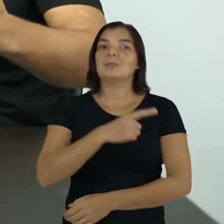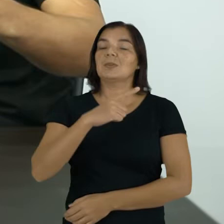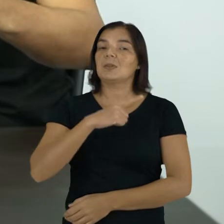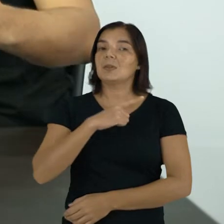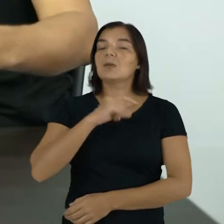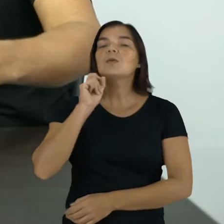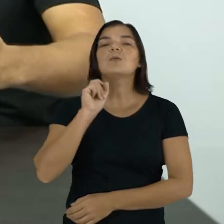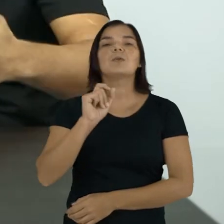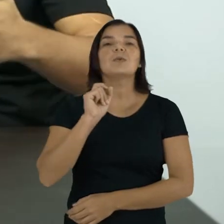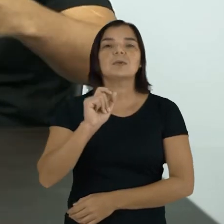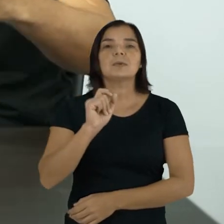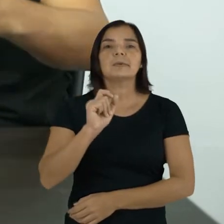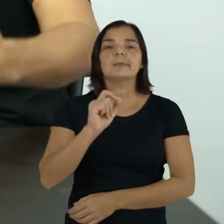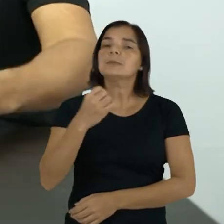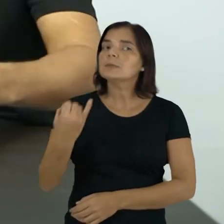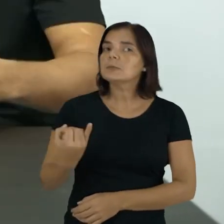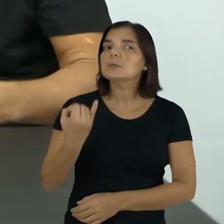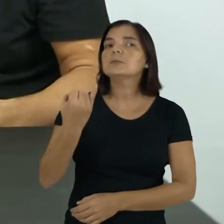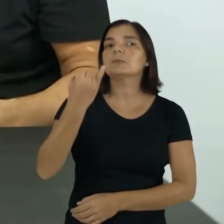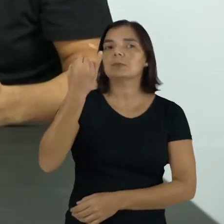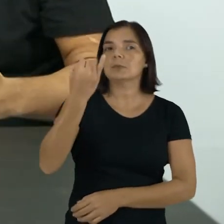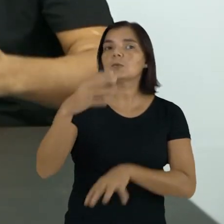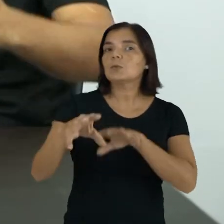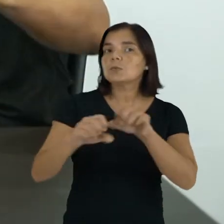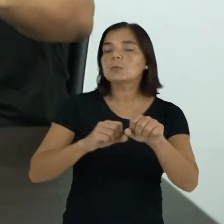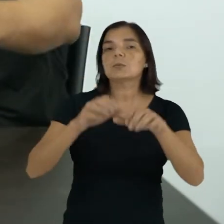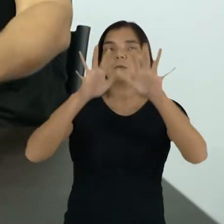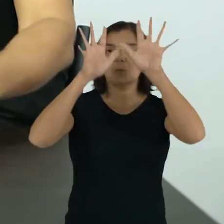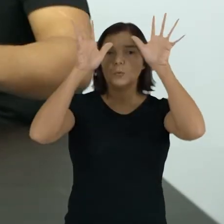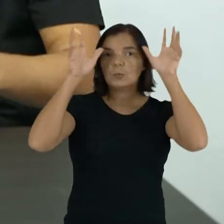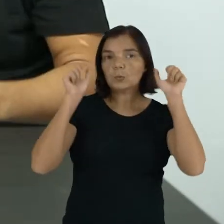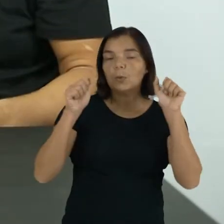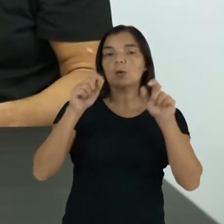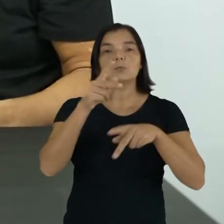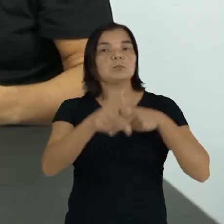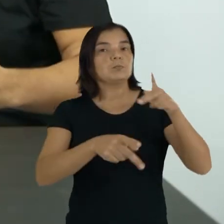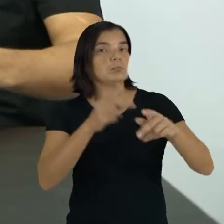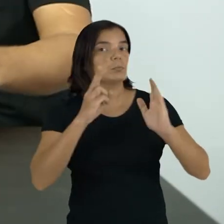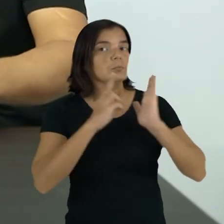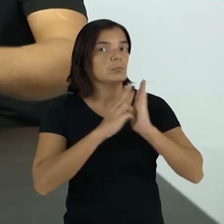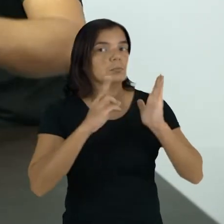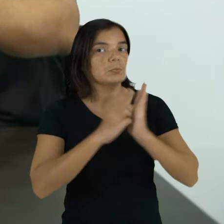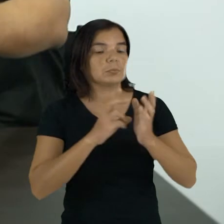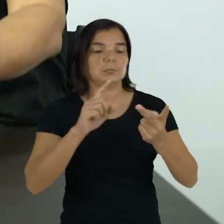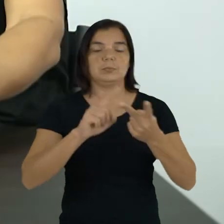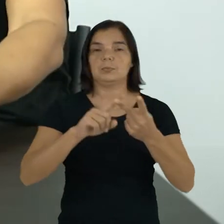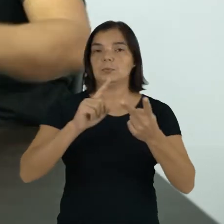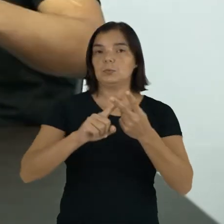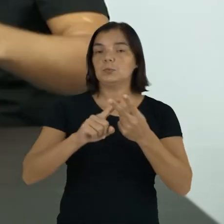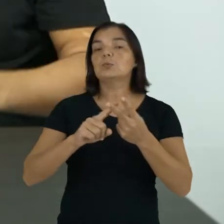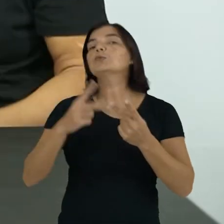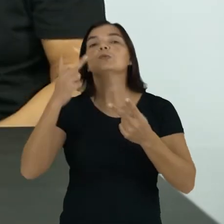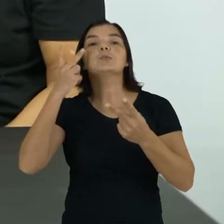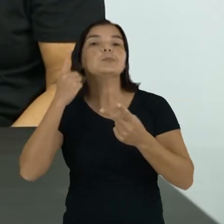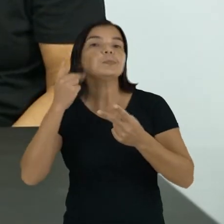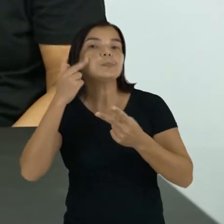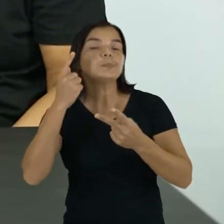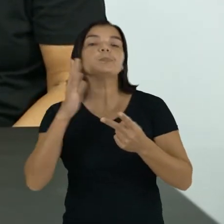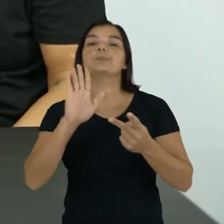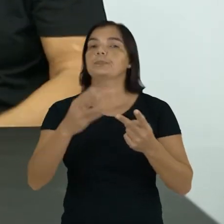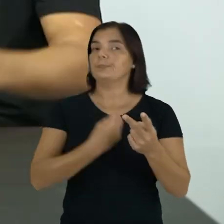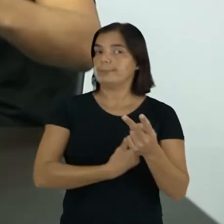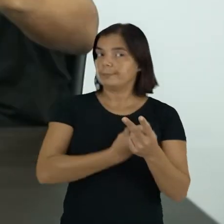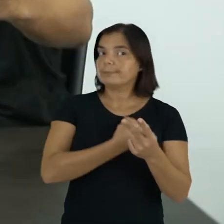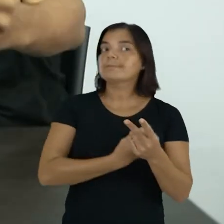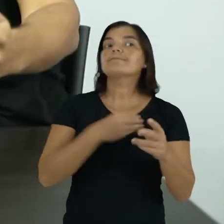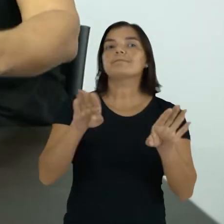então a ser importante na formação do Acre. Os povos indígenas, os povos nordestinos que já estavam aqui nesse